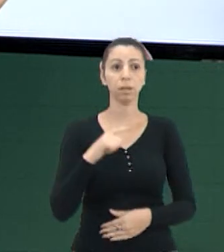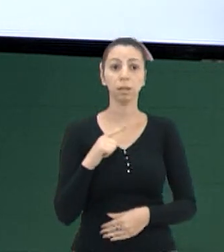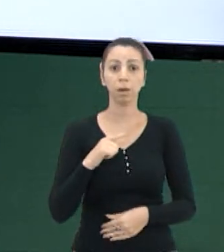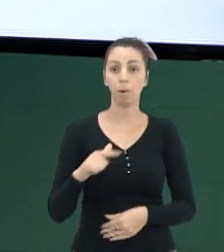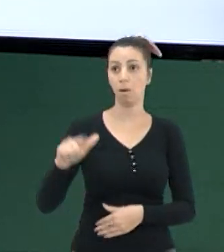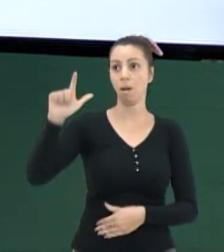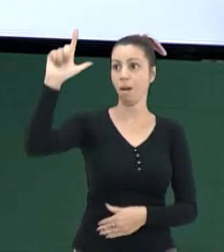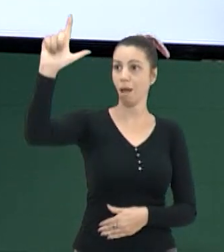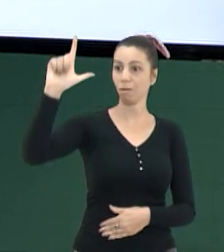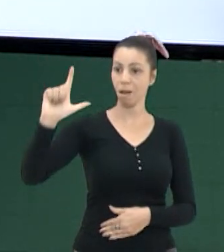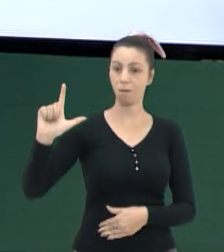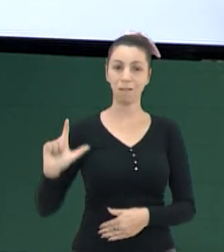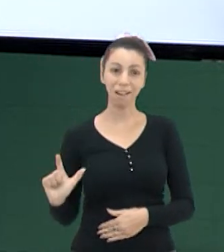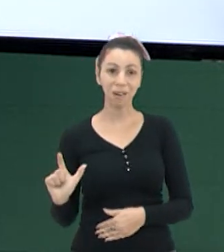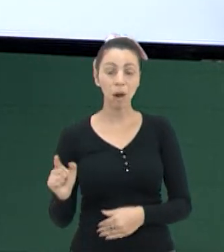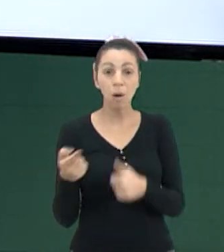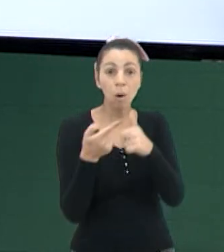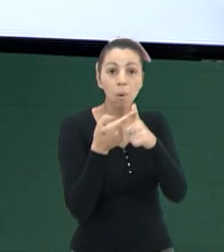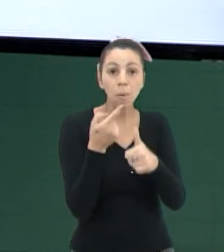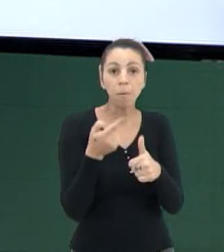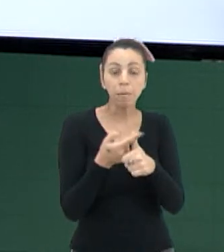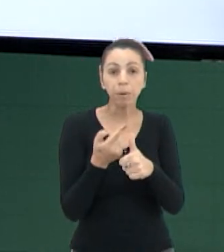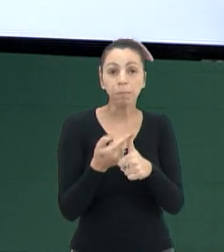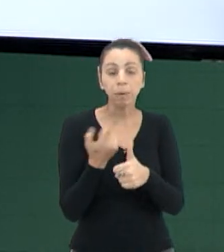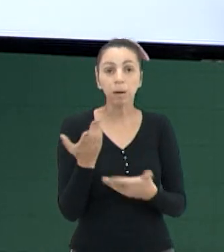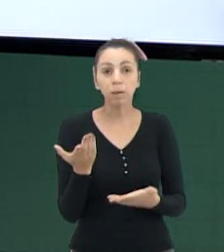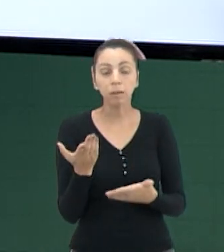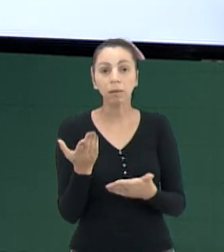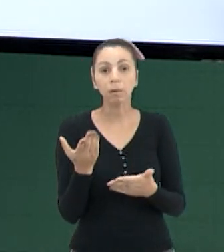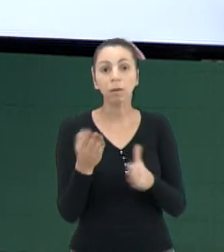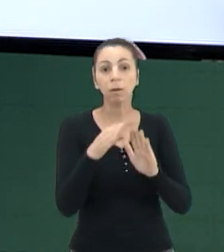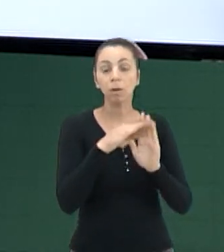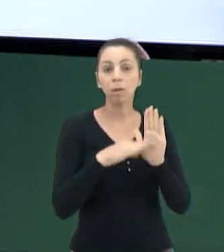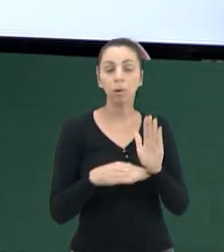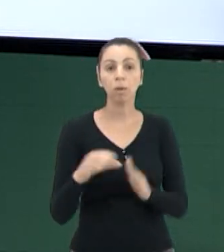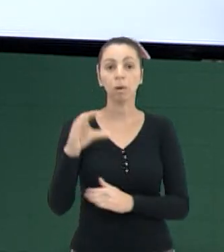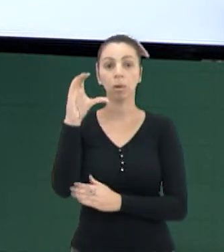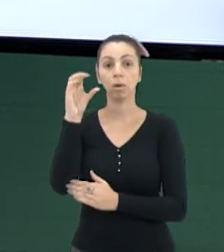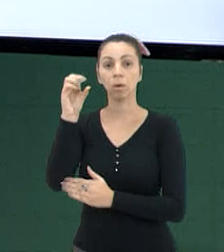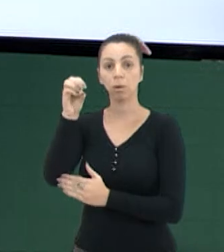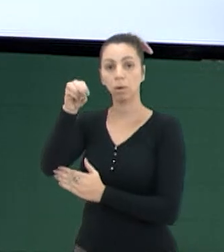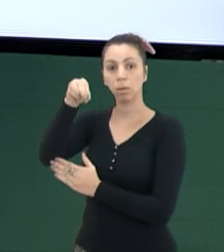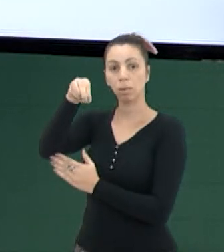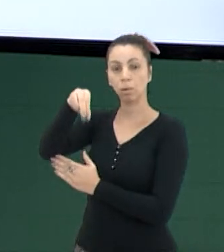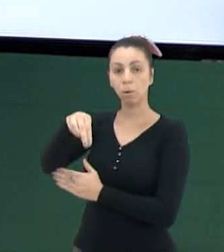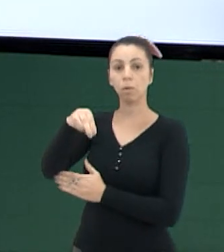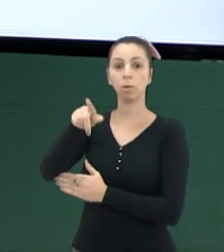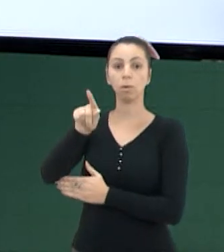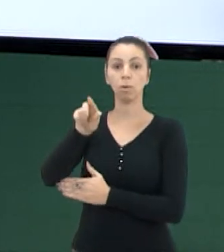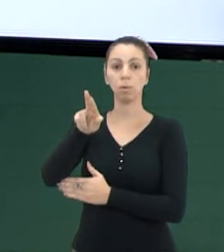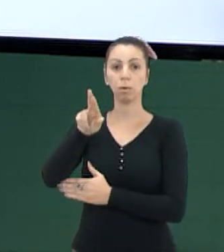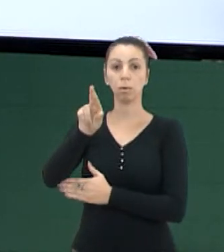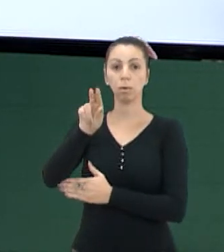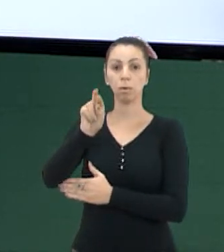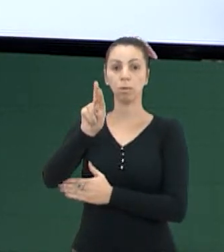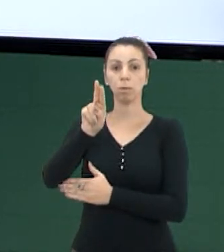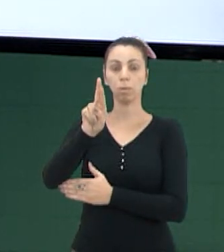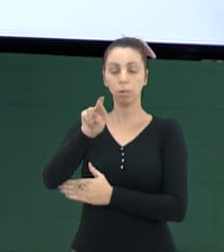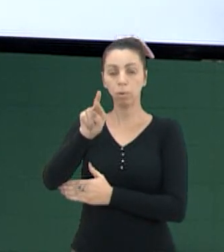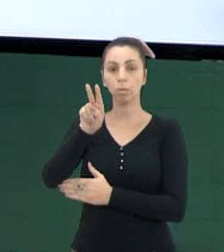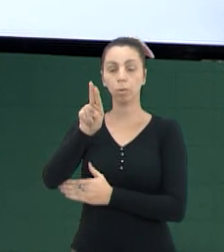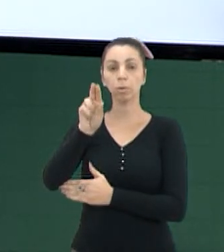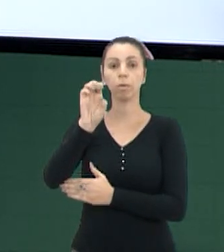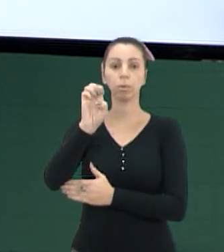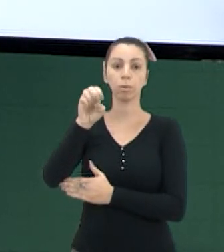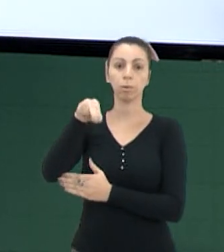lado, lado. Eu tenho o meu primeiro caso de congruência. Lembram da aula passada? Lado, lado, lado. Então, esse vai